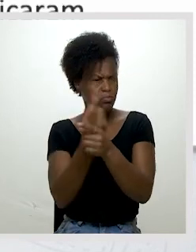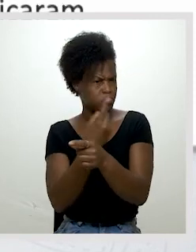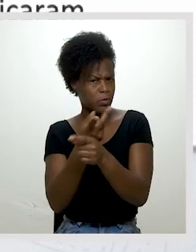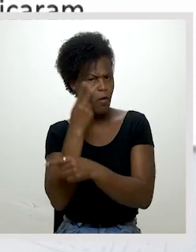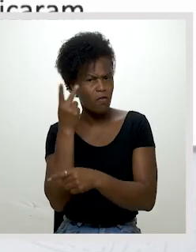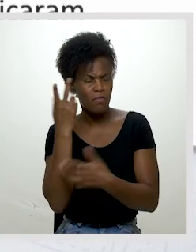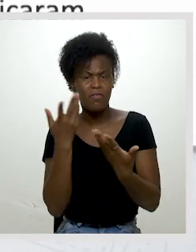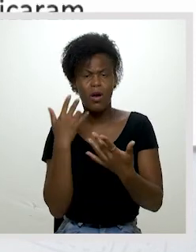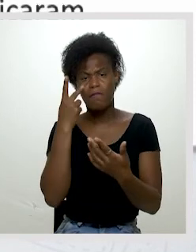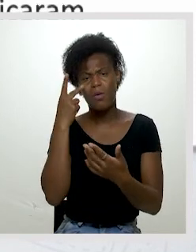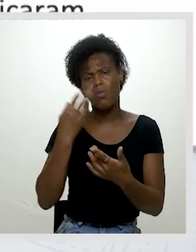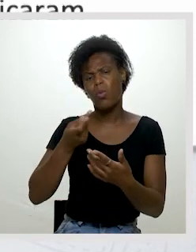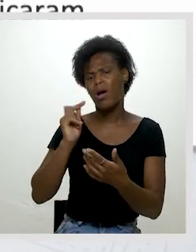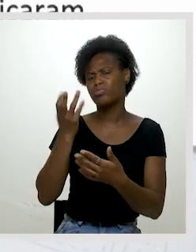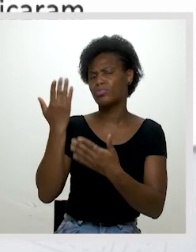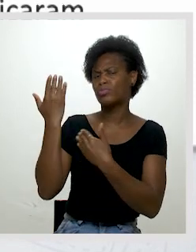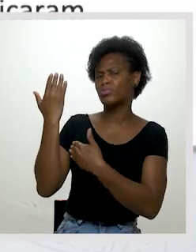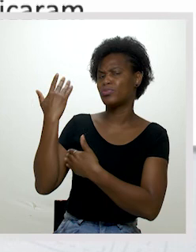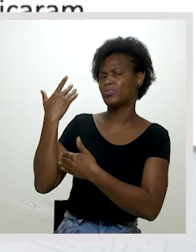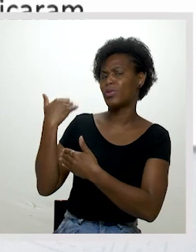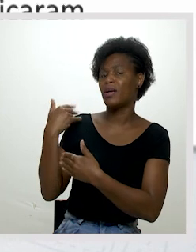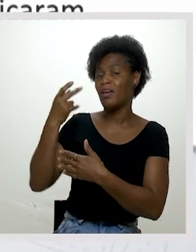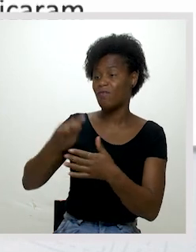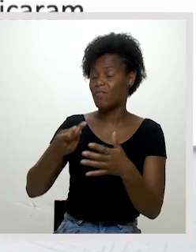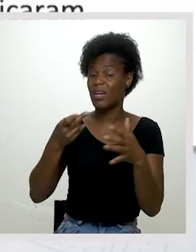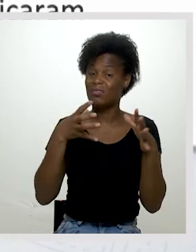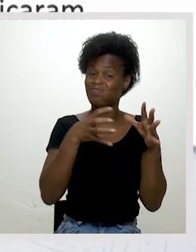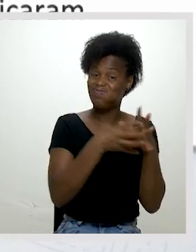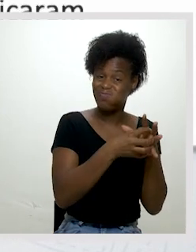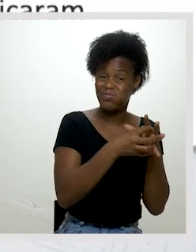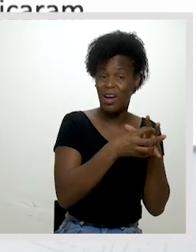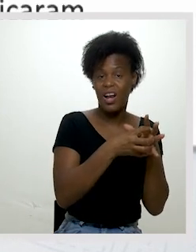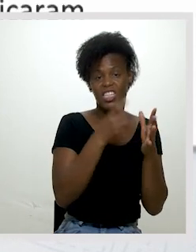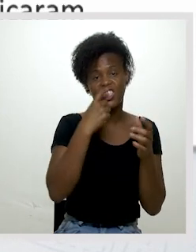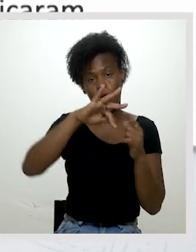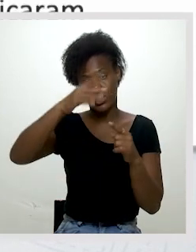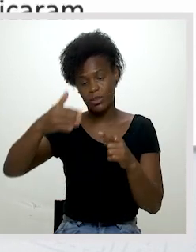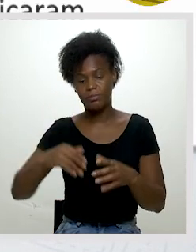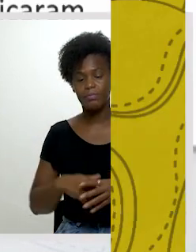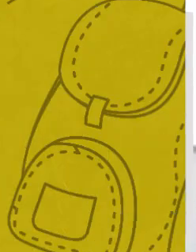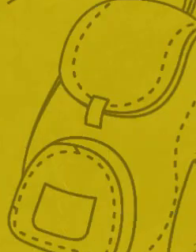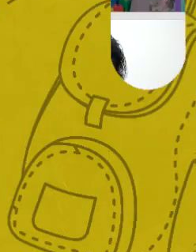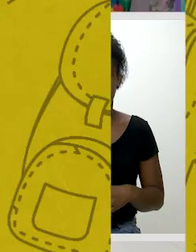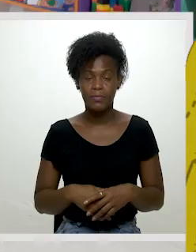vivos que viveram há muito tempo e que ficaram conservados nas rochas.